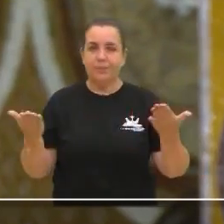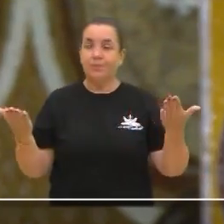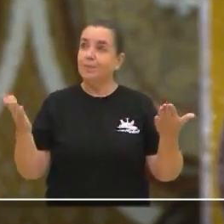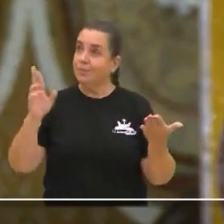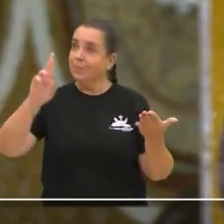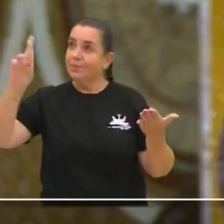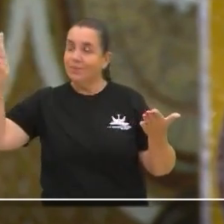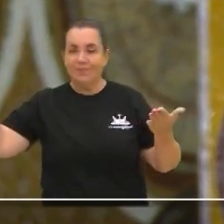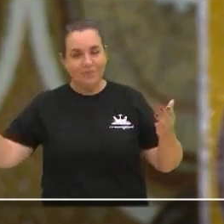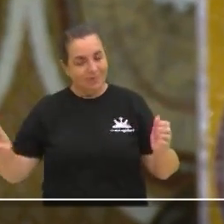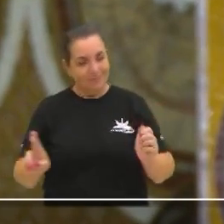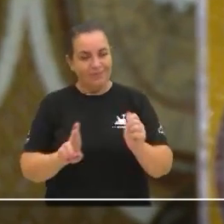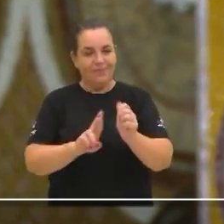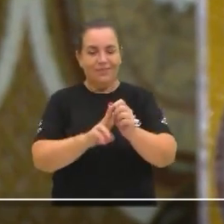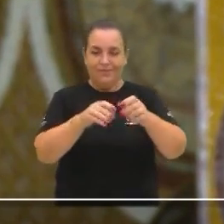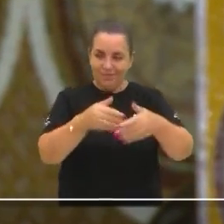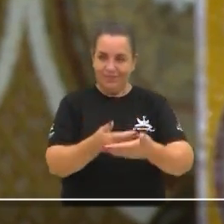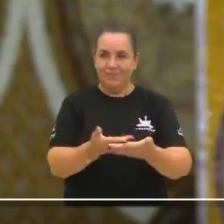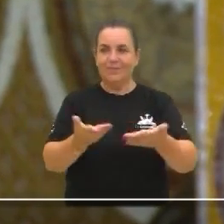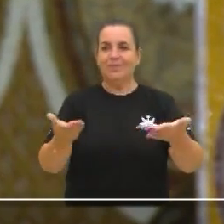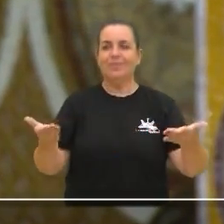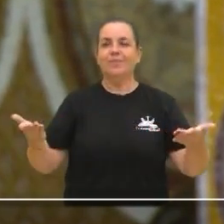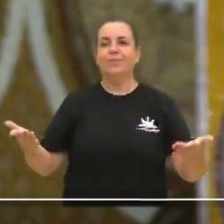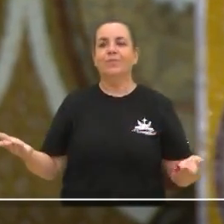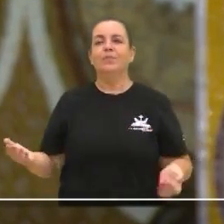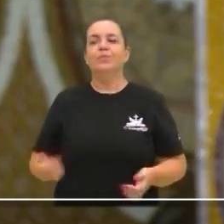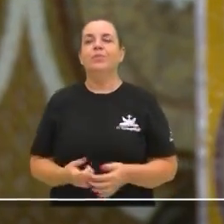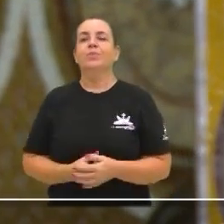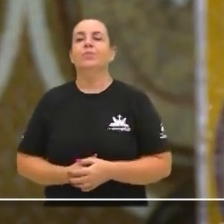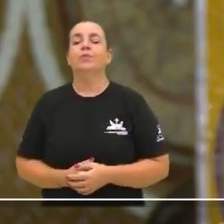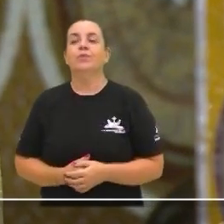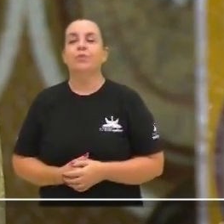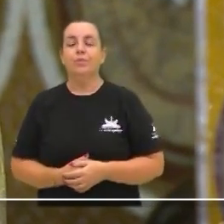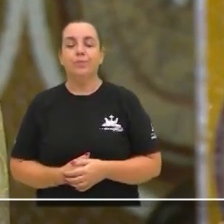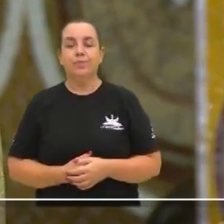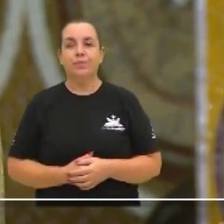Reina, Senhor, neste